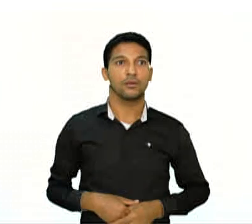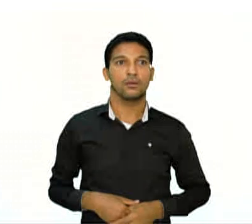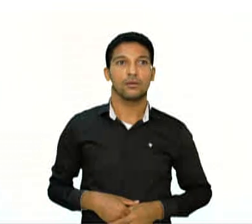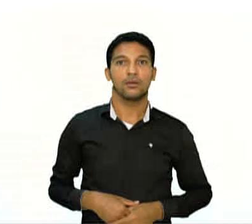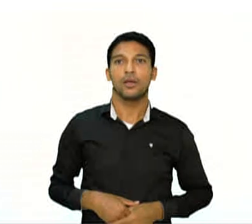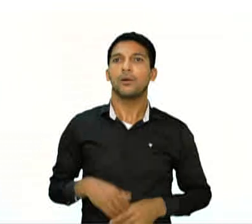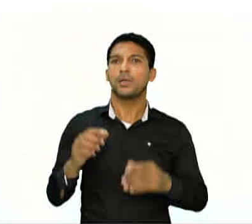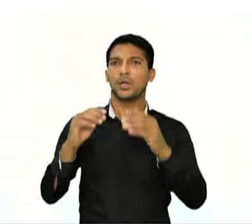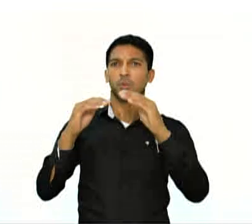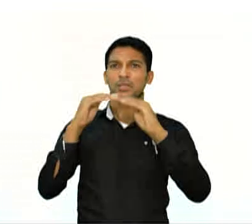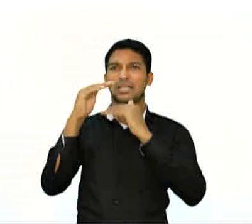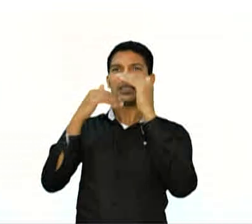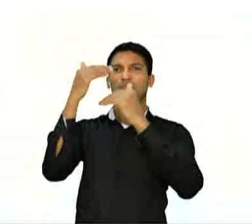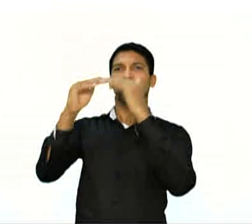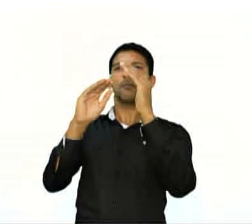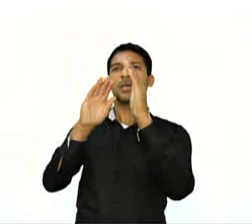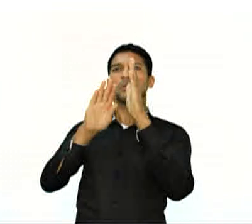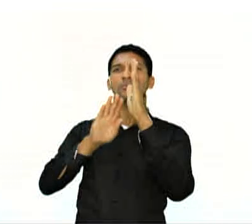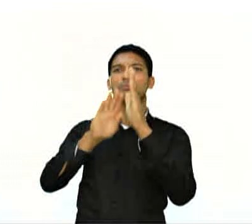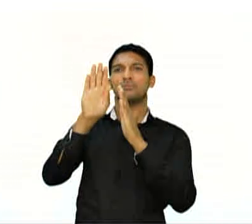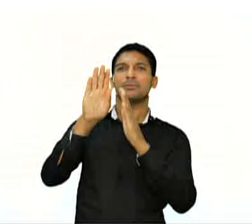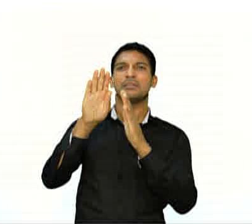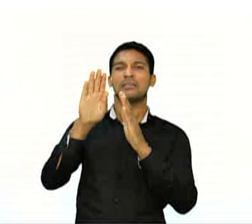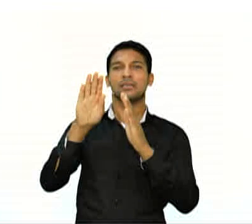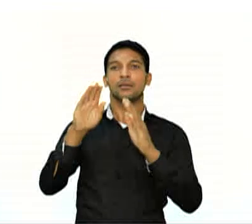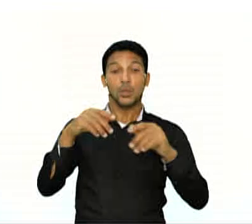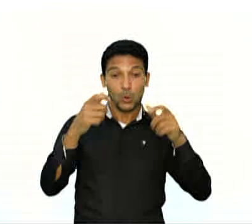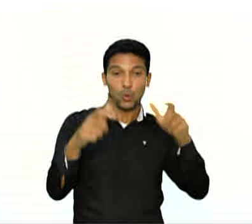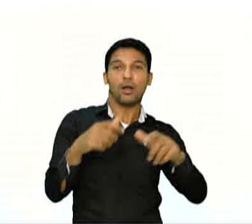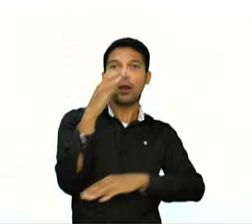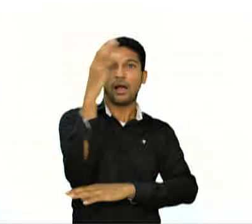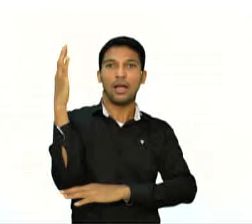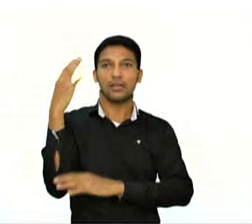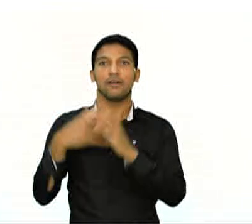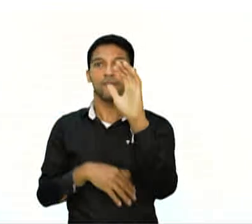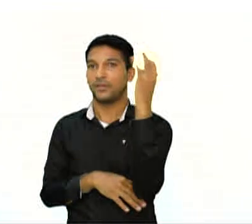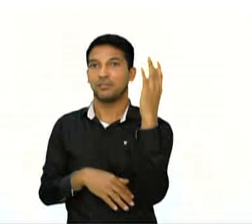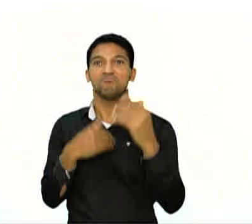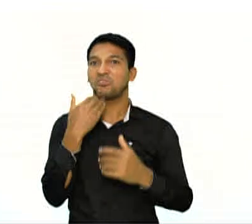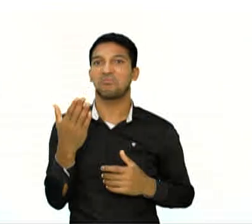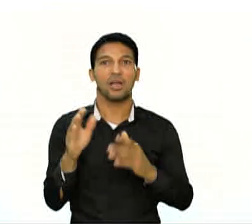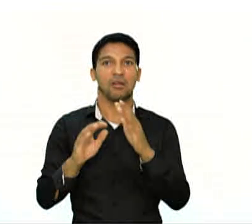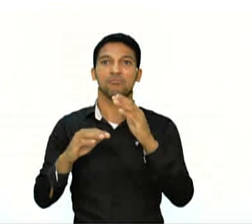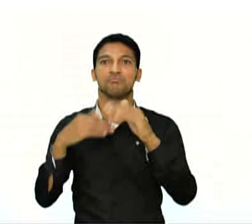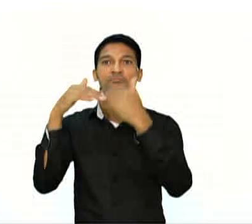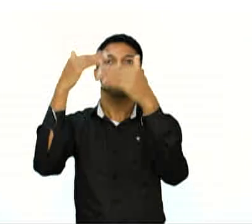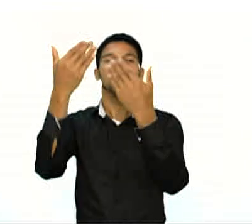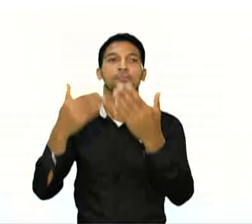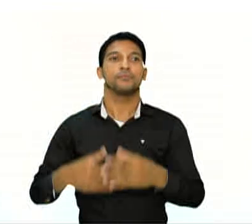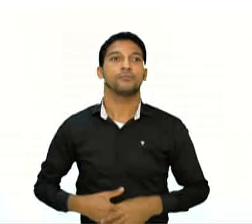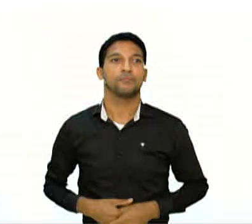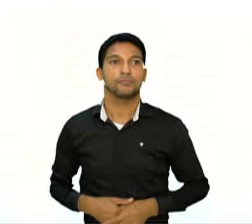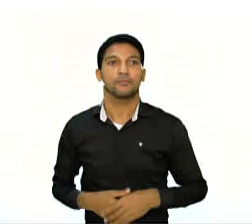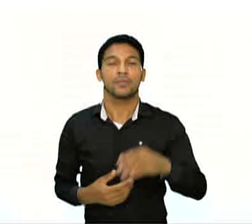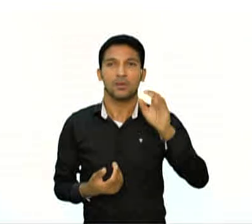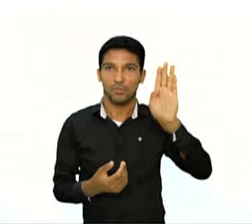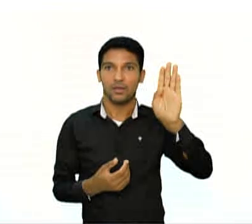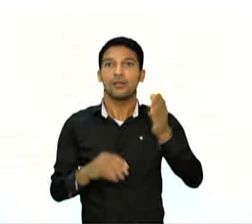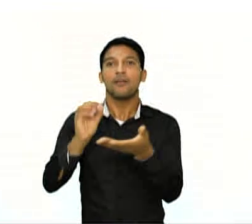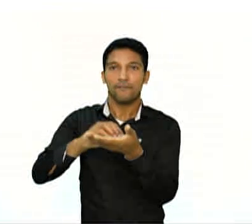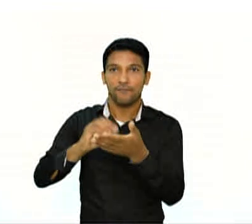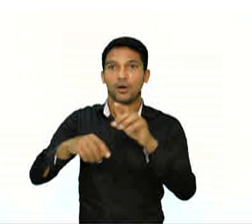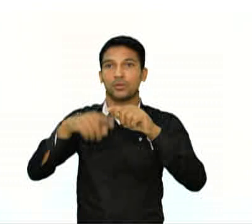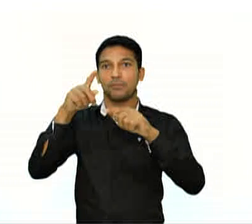não pode ser alcançado pela presença de áreas verdes? Letra B, a falta de materiais de proteção individual para as